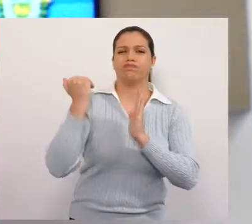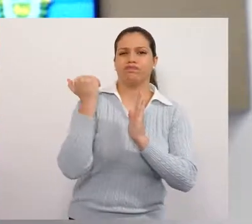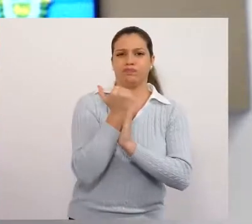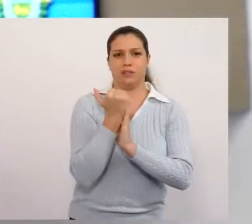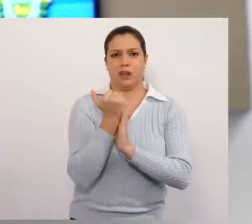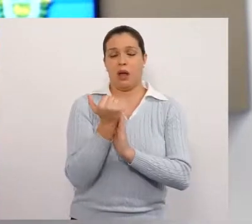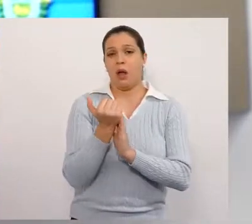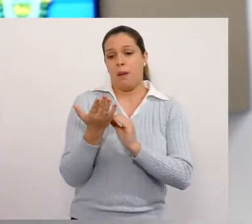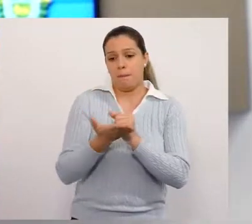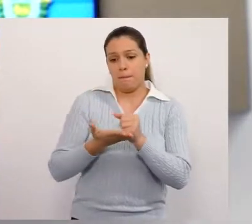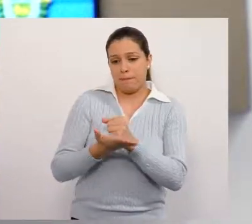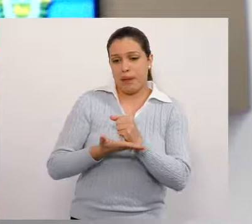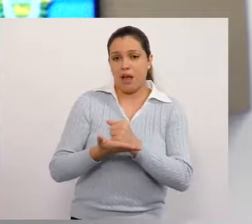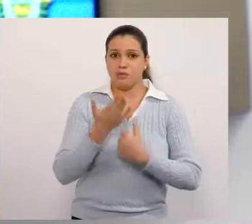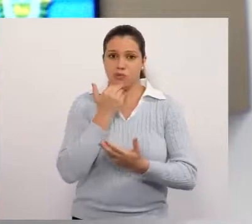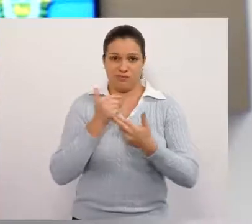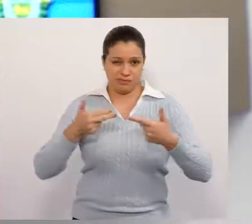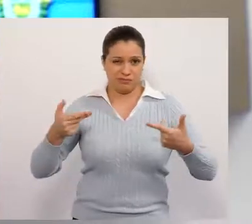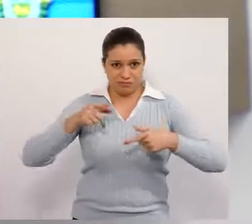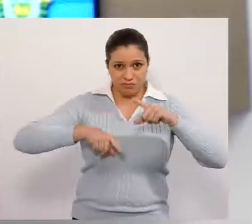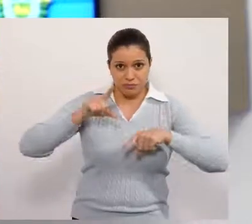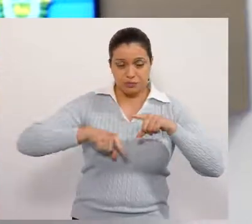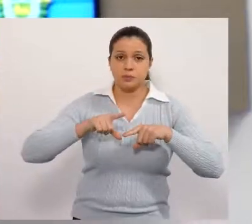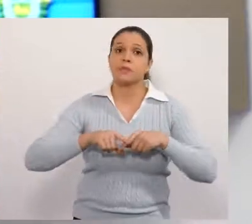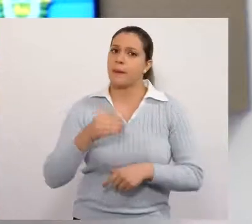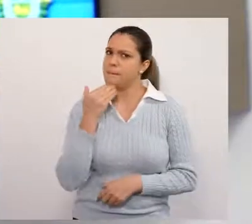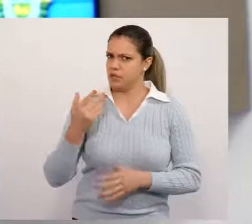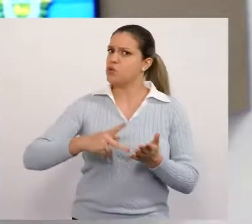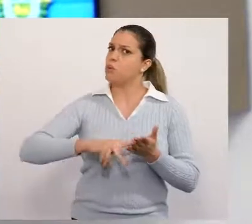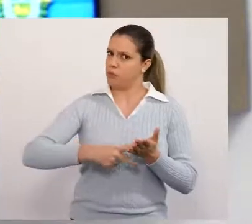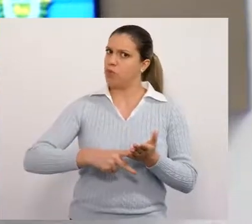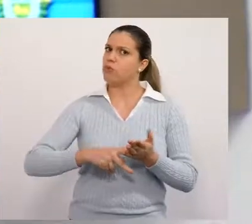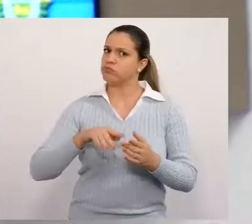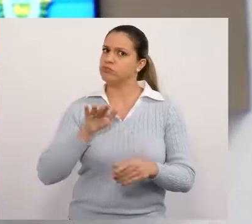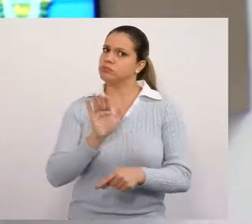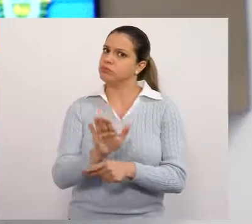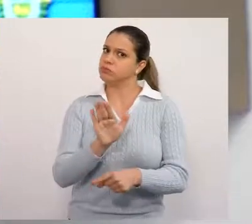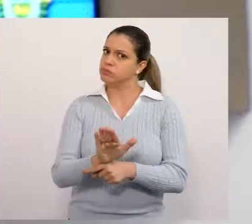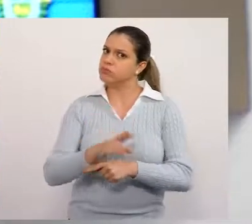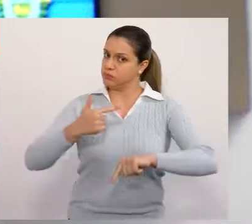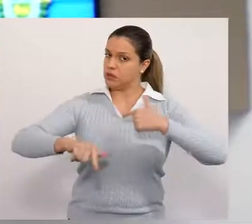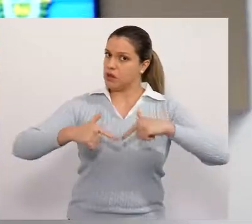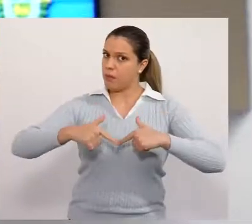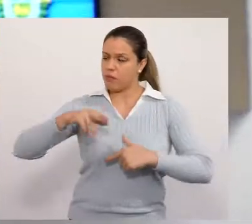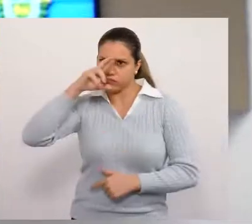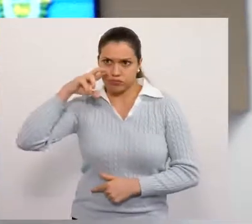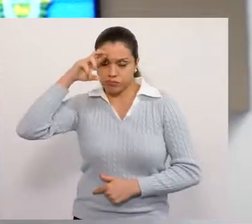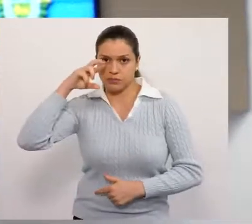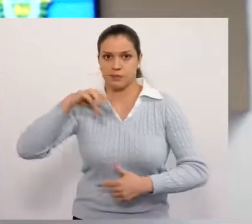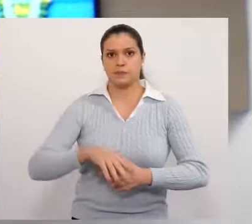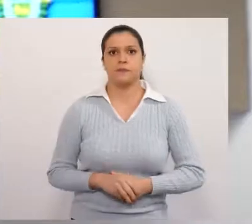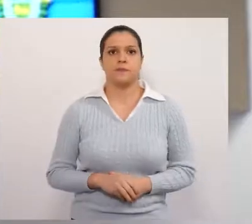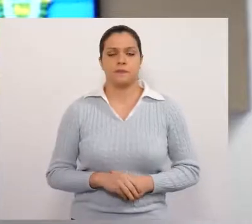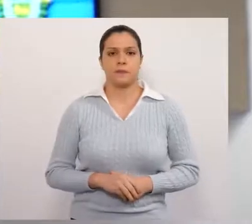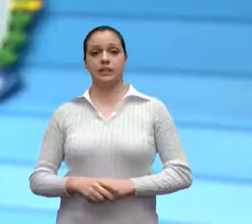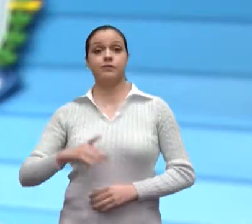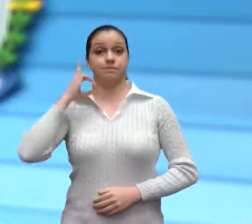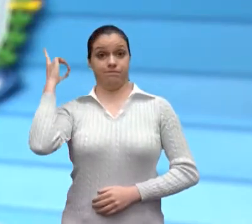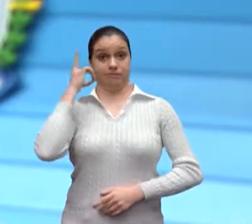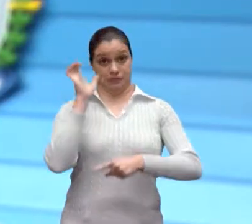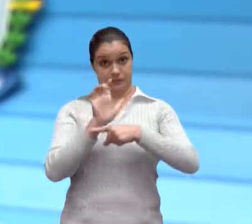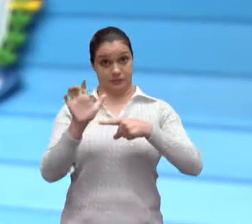aumento dos itens da cesta básica em Mato Grosso do Sul. Eles pediram a atuação forte do PROCON nesses